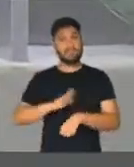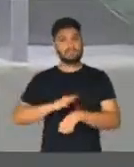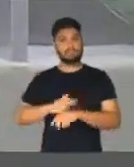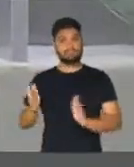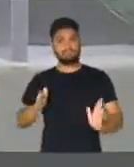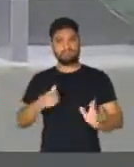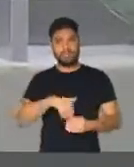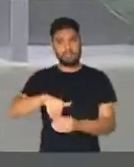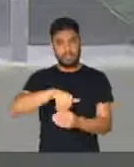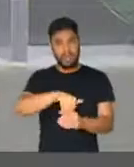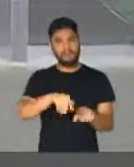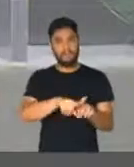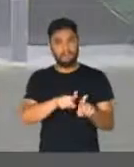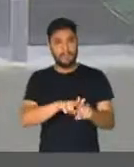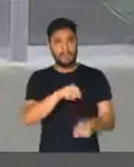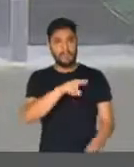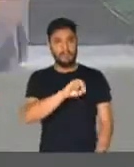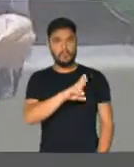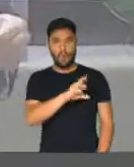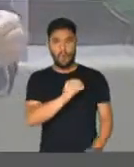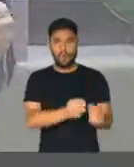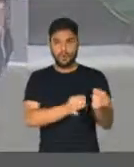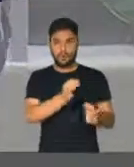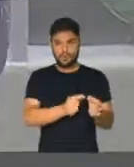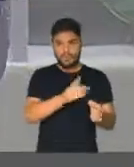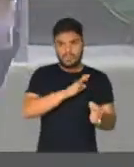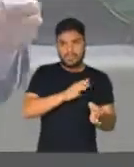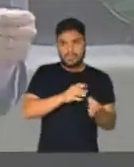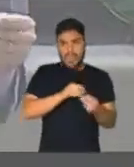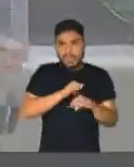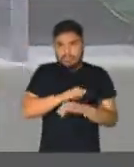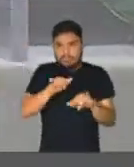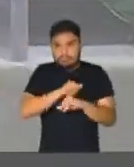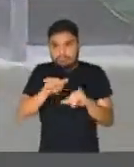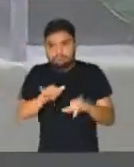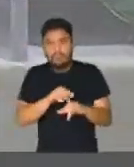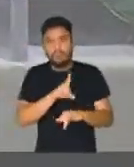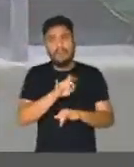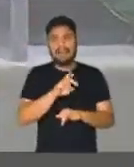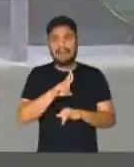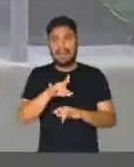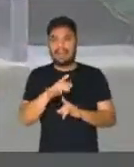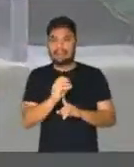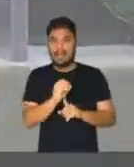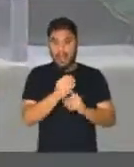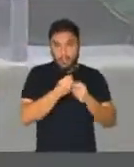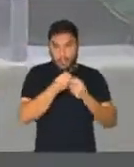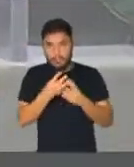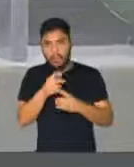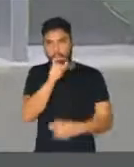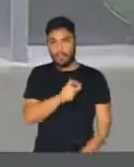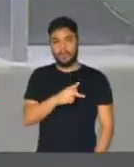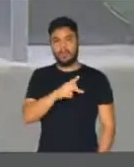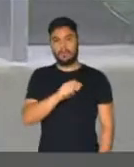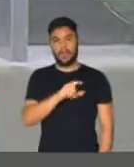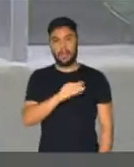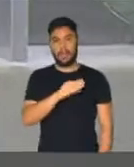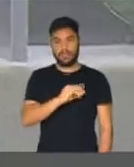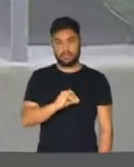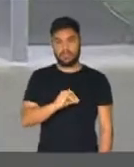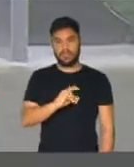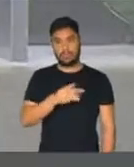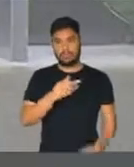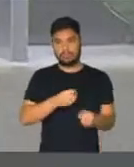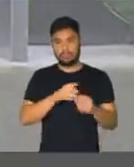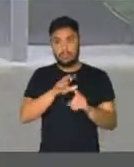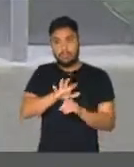eleitoral vazou uma delação premiada de Antônio Palocci, também com o fito propósito de